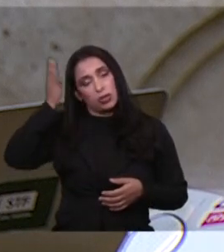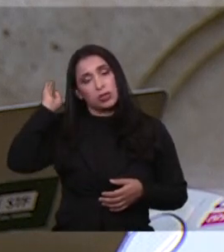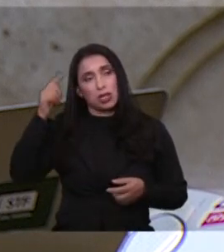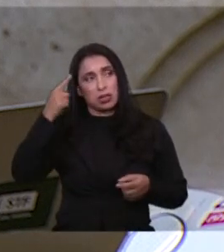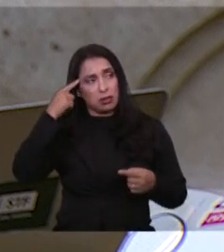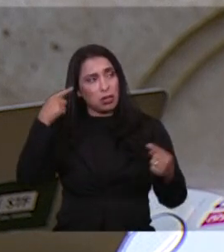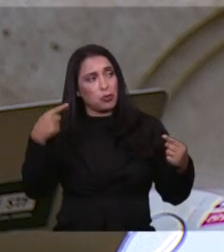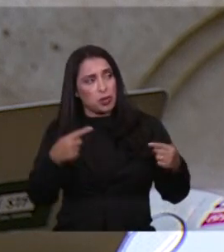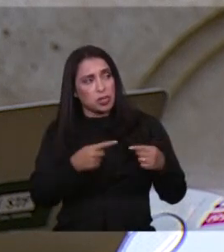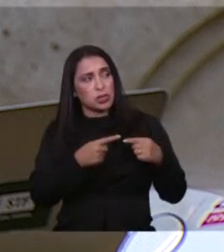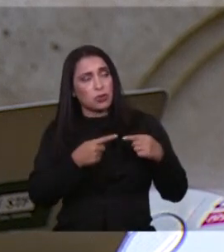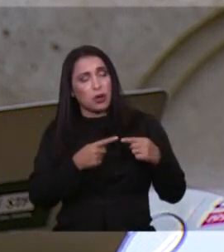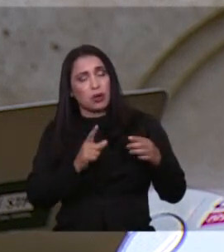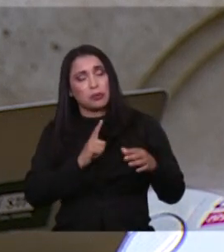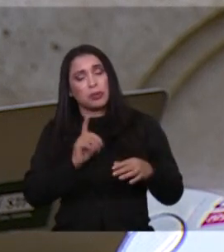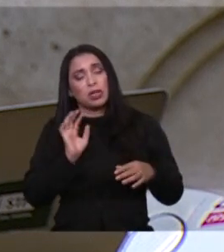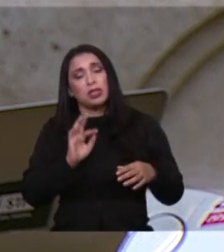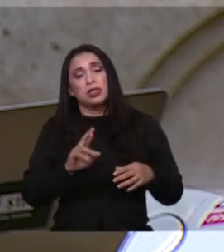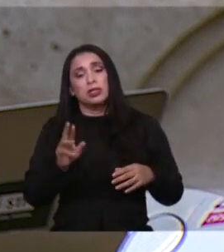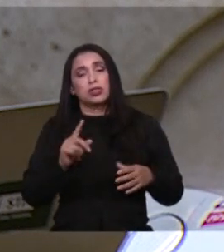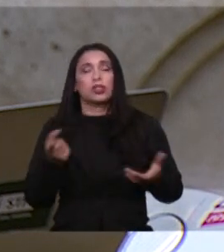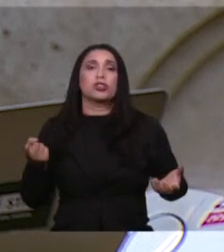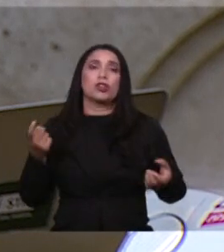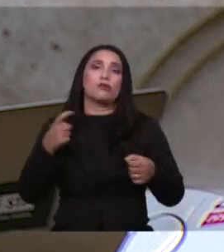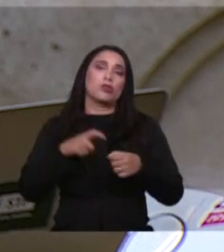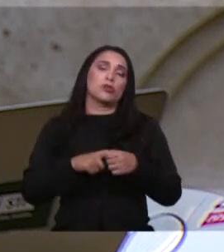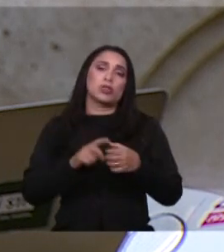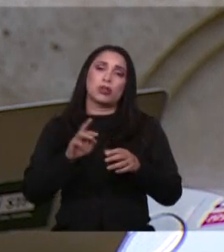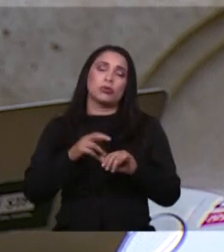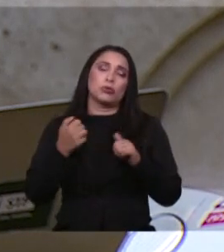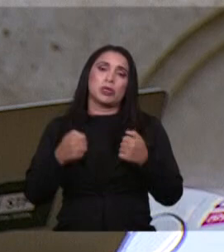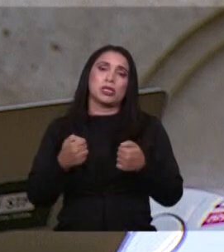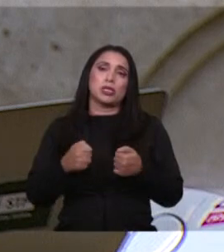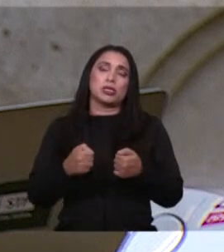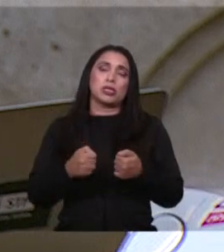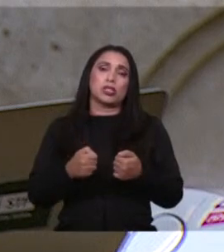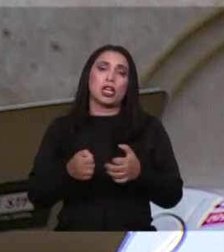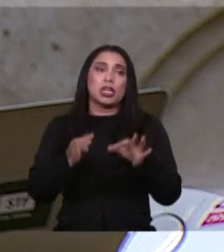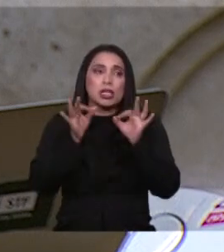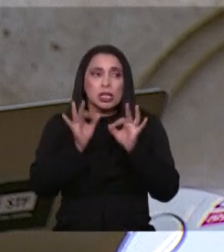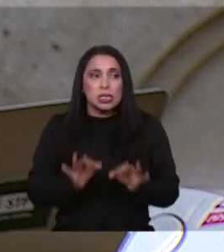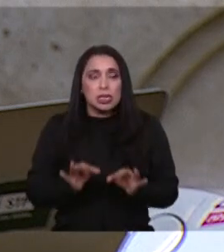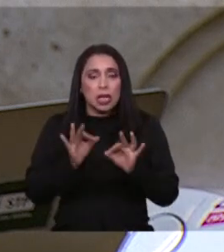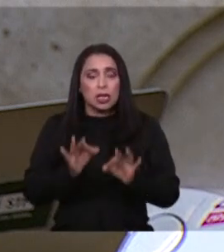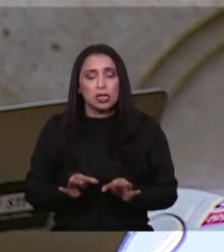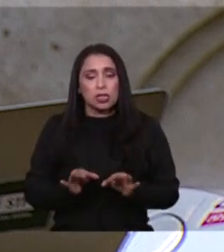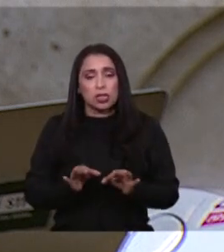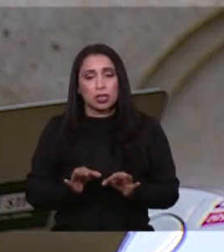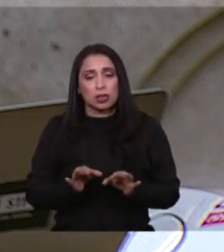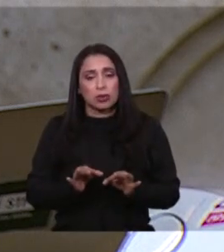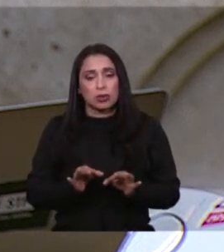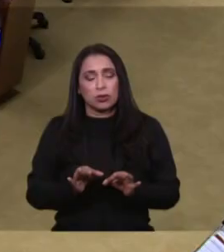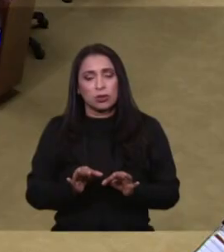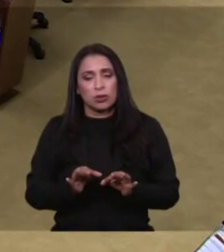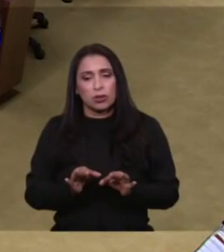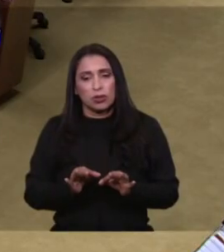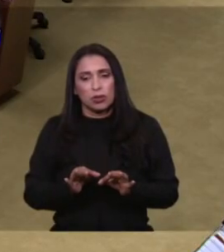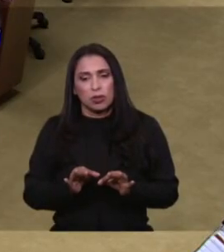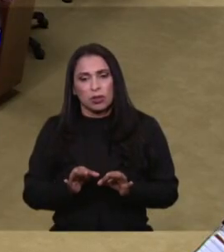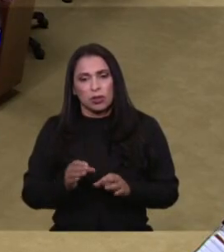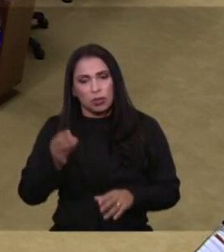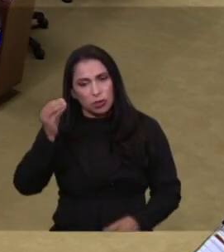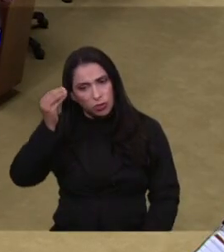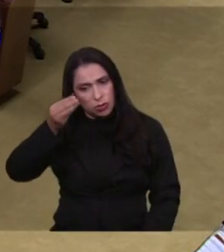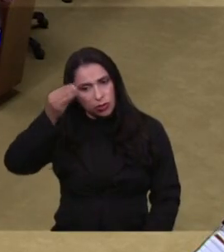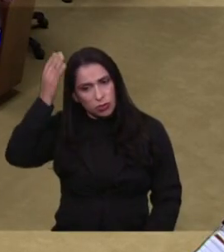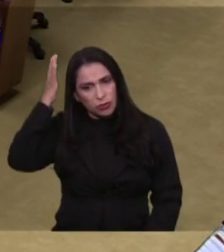comentário, dispensa de devolução de quem recebeu de boa fé. Eu não me lembro de ter constado isso da acordo.